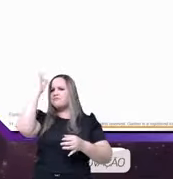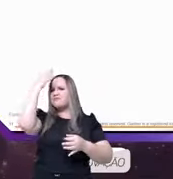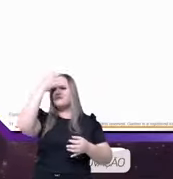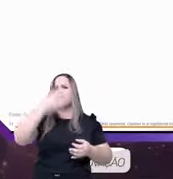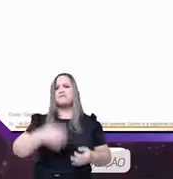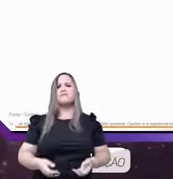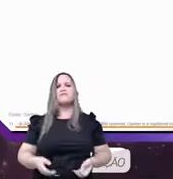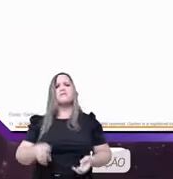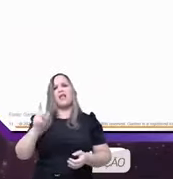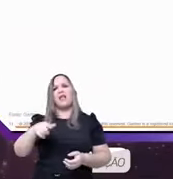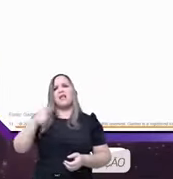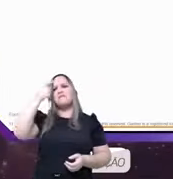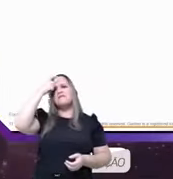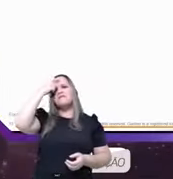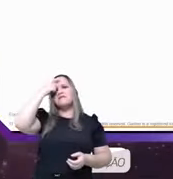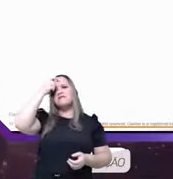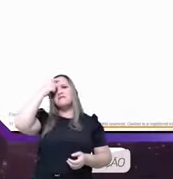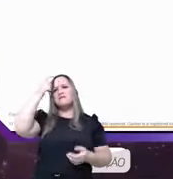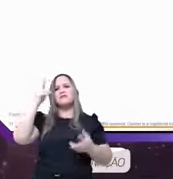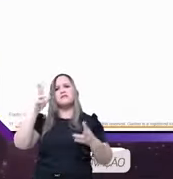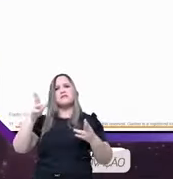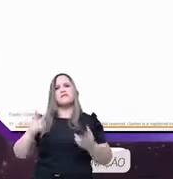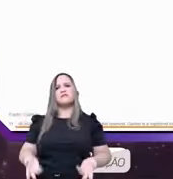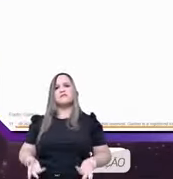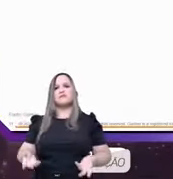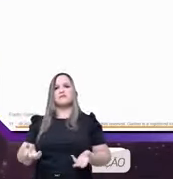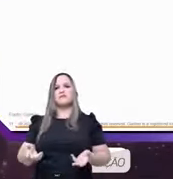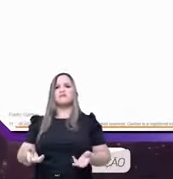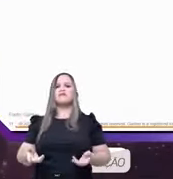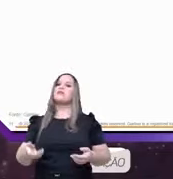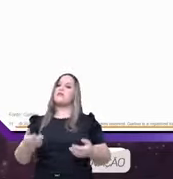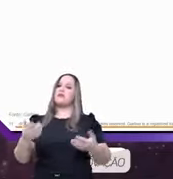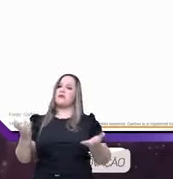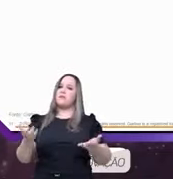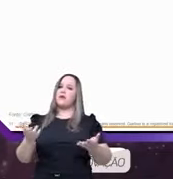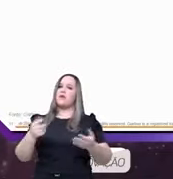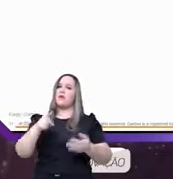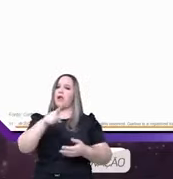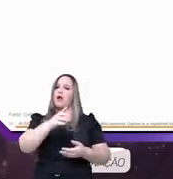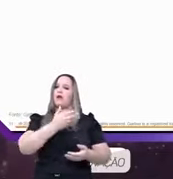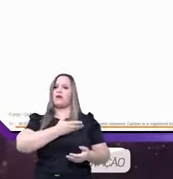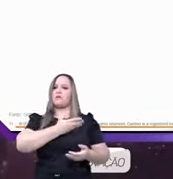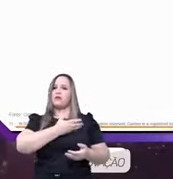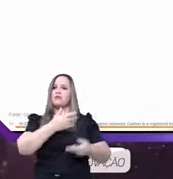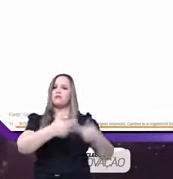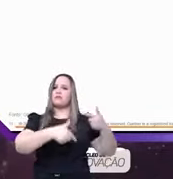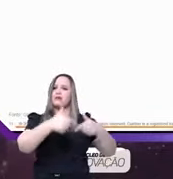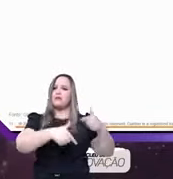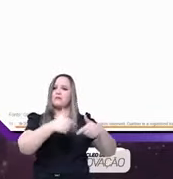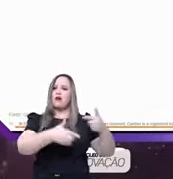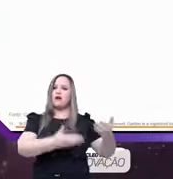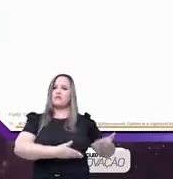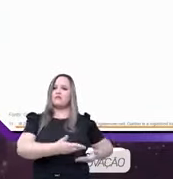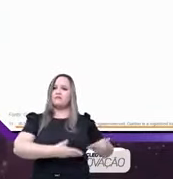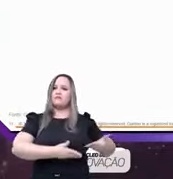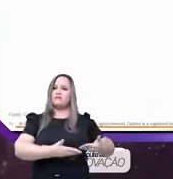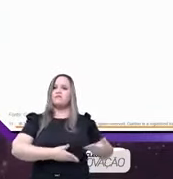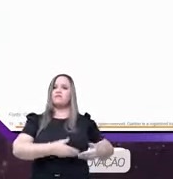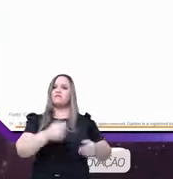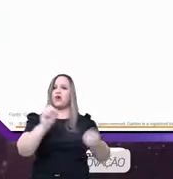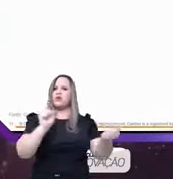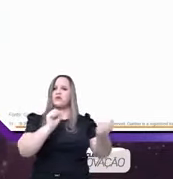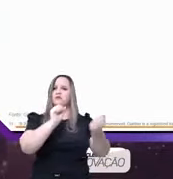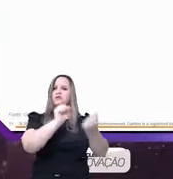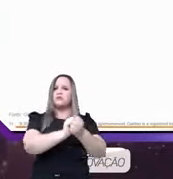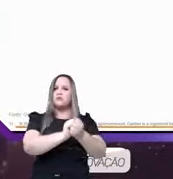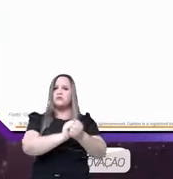minha centralidade no cliente. Eu tenho que entender as demandas do meu colaborador, do meu servidor. Essa é a centralidade no cliente. Quando a